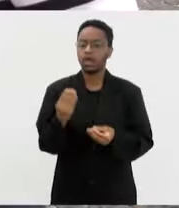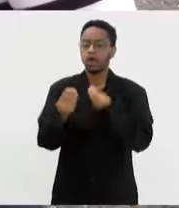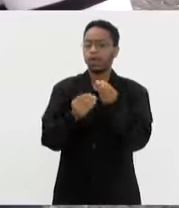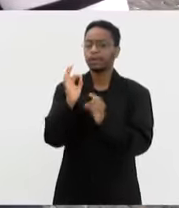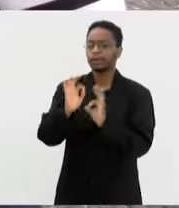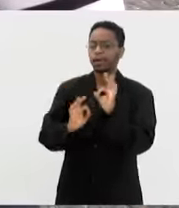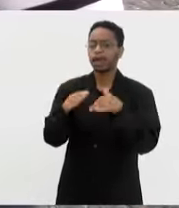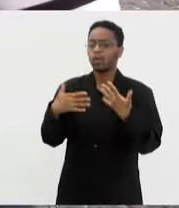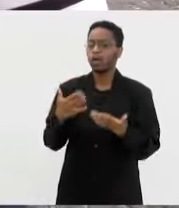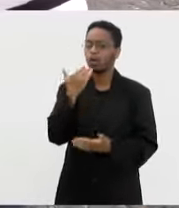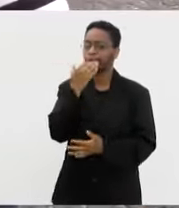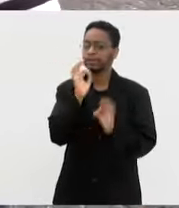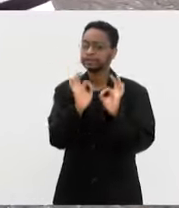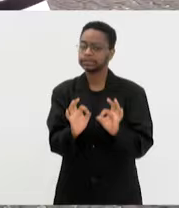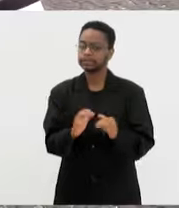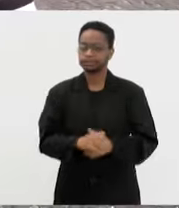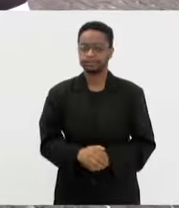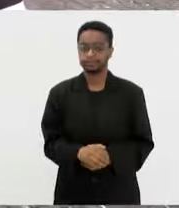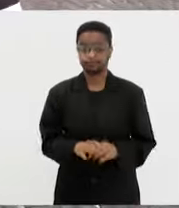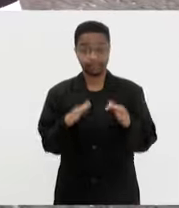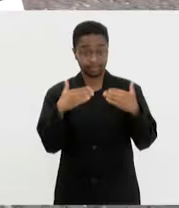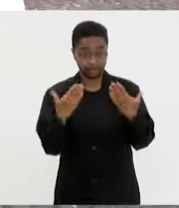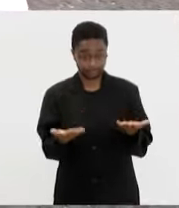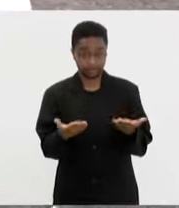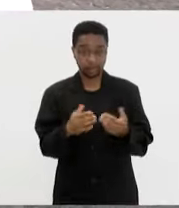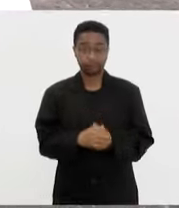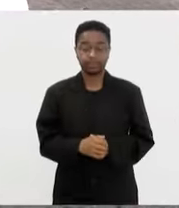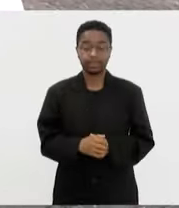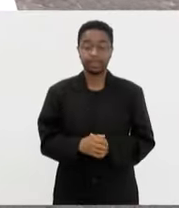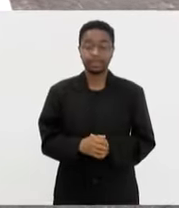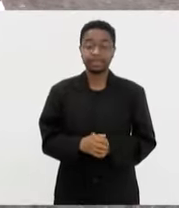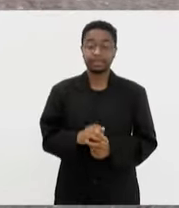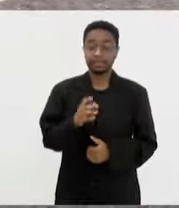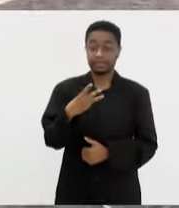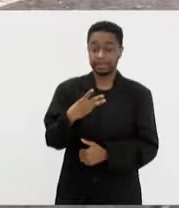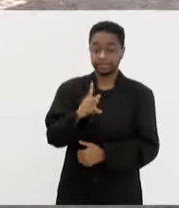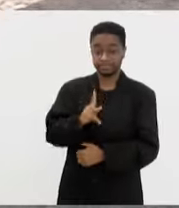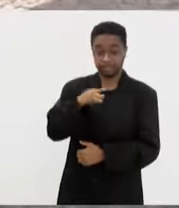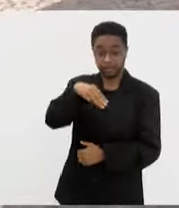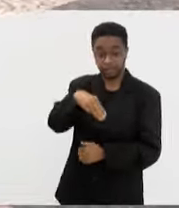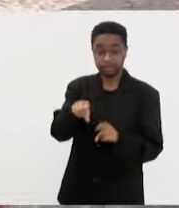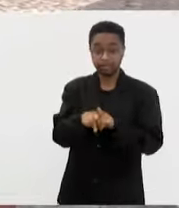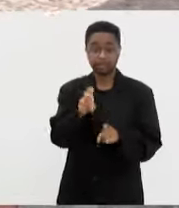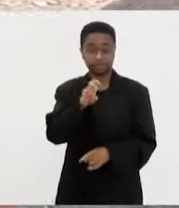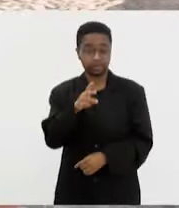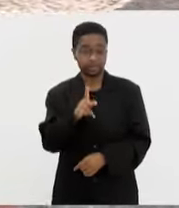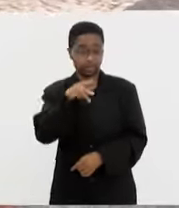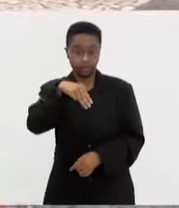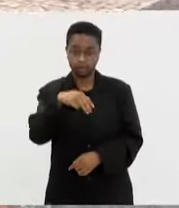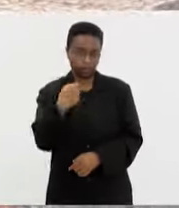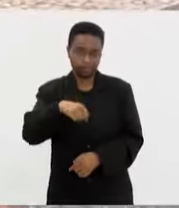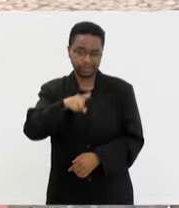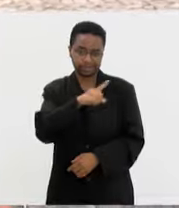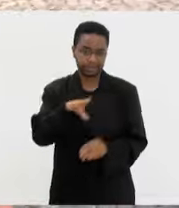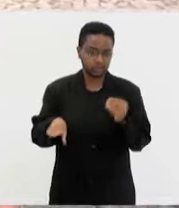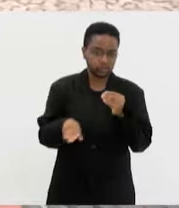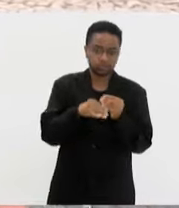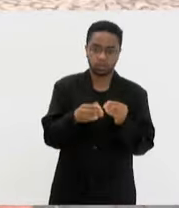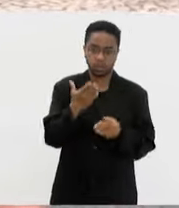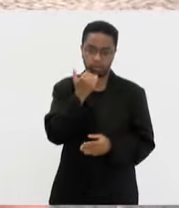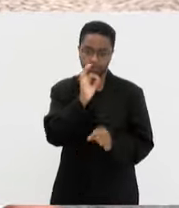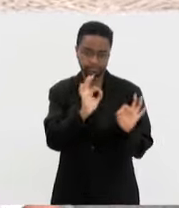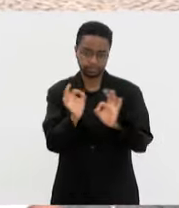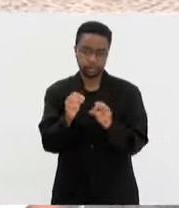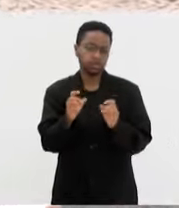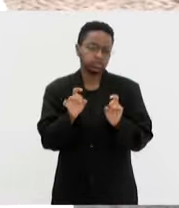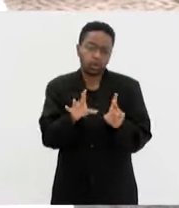alimentação ideal? Então, 3 e 5 quilômetros não tem uma necessidade de suplementação tão grande. É manter o